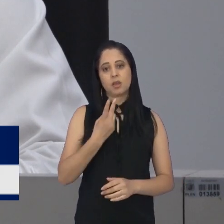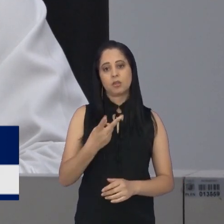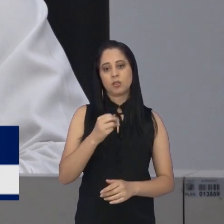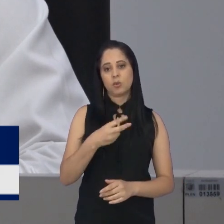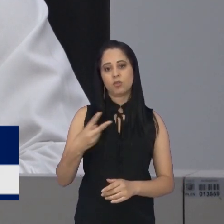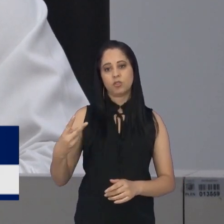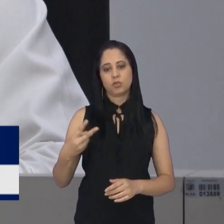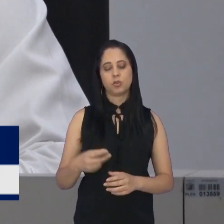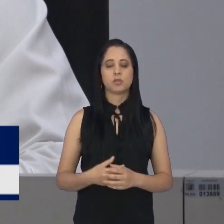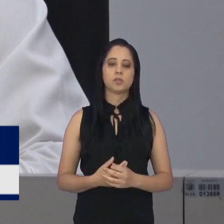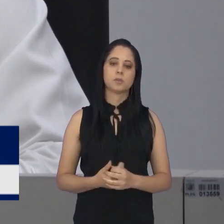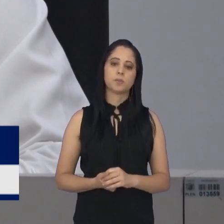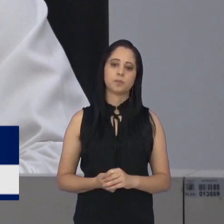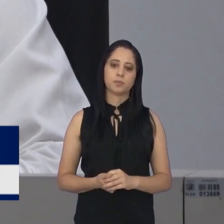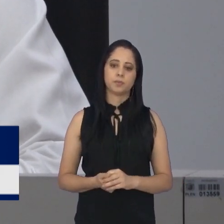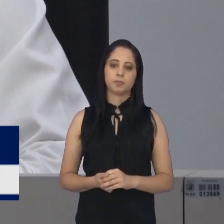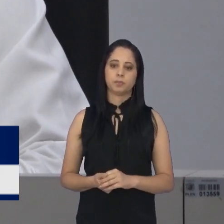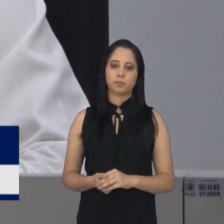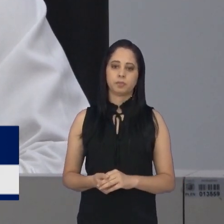16/12/2022.